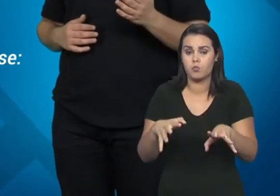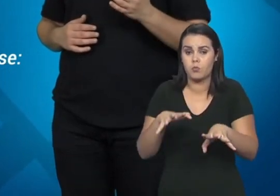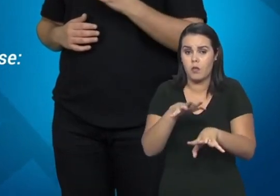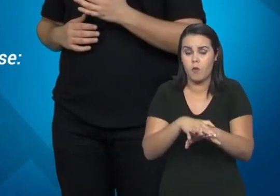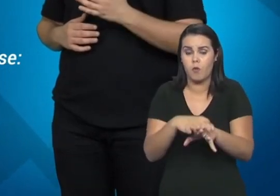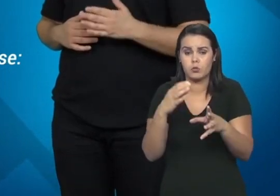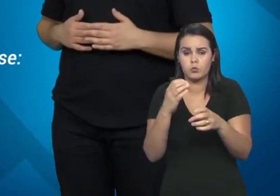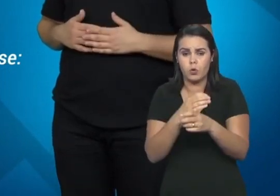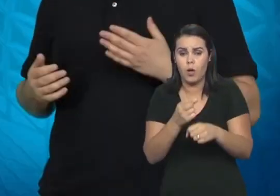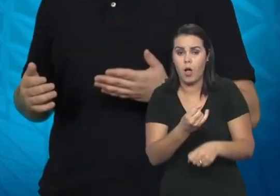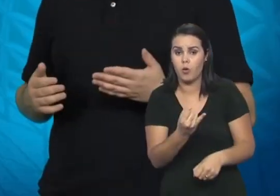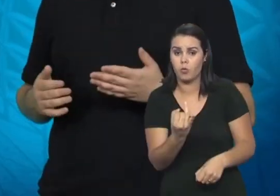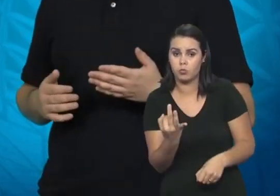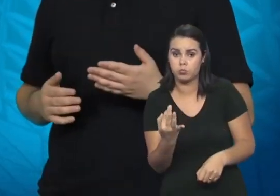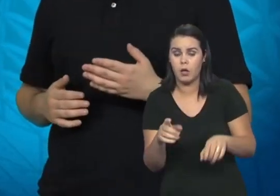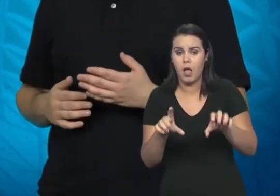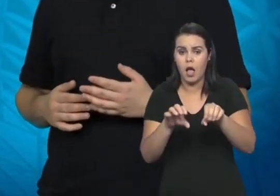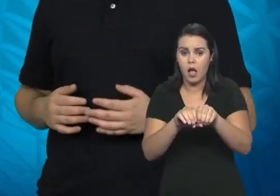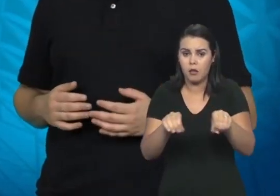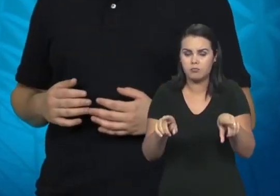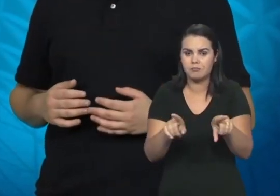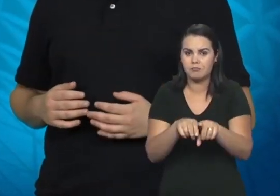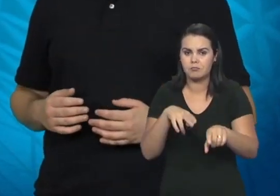de barras e de nós. Do mesmo modo, é